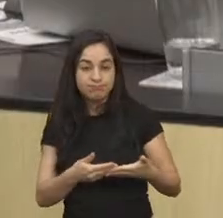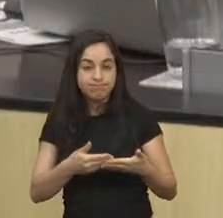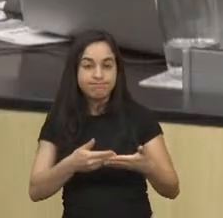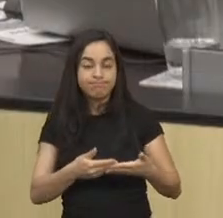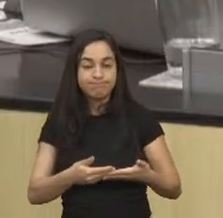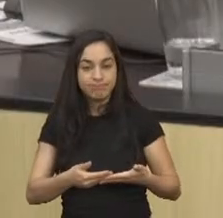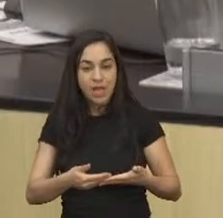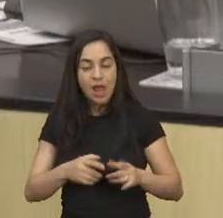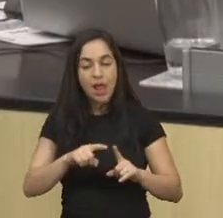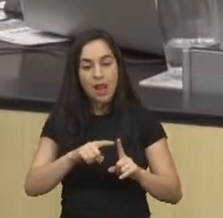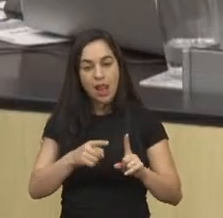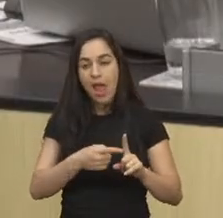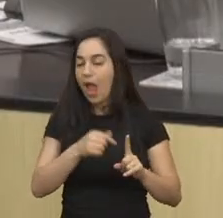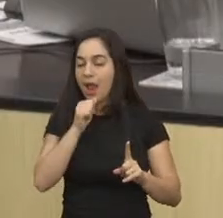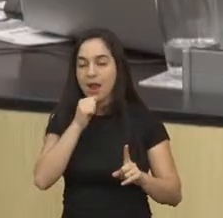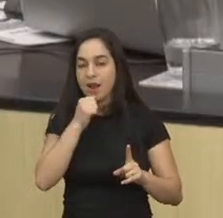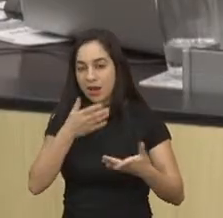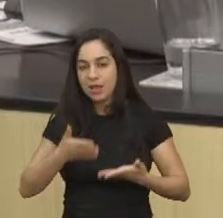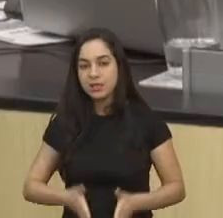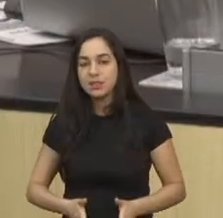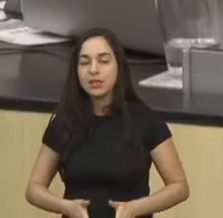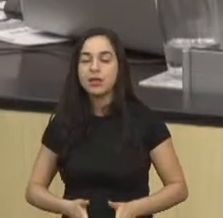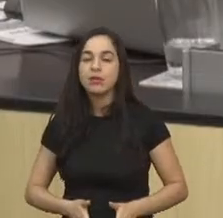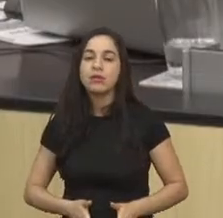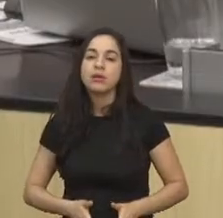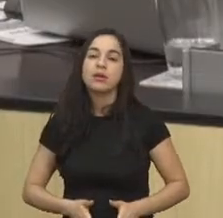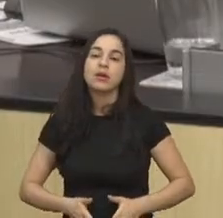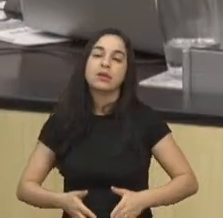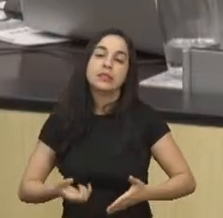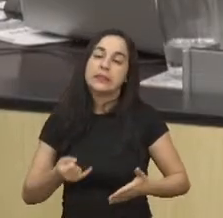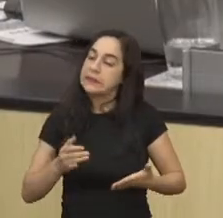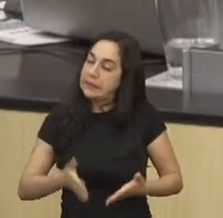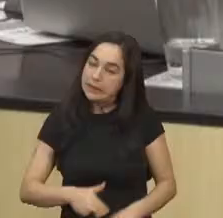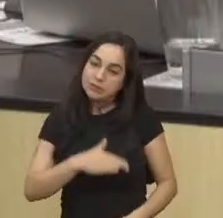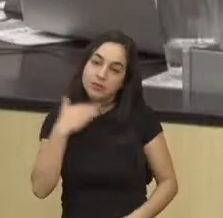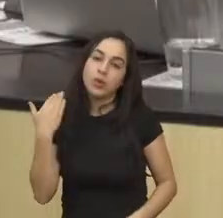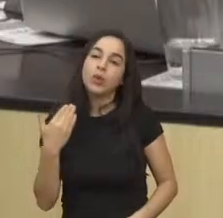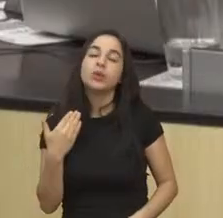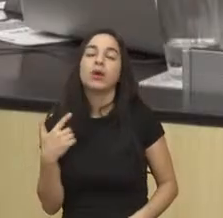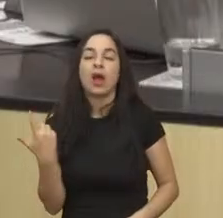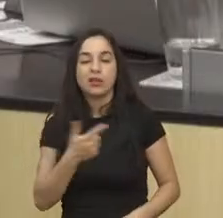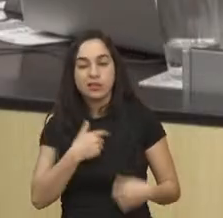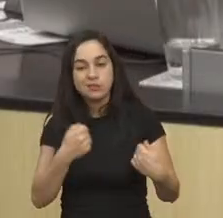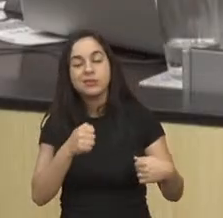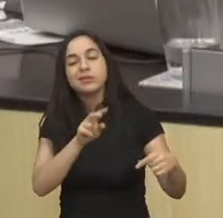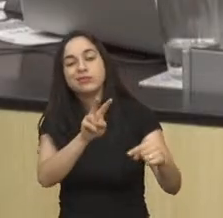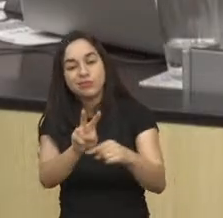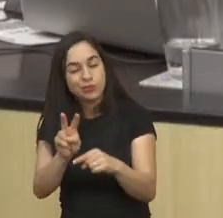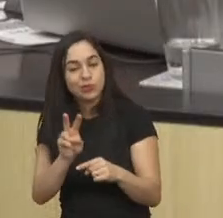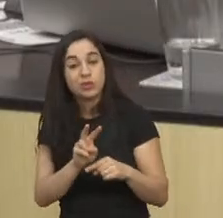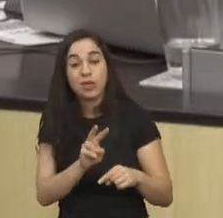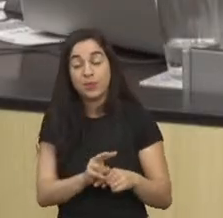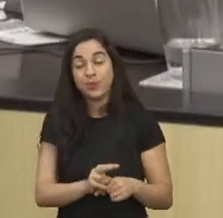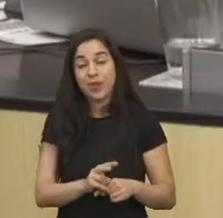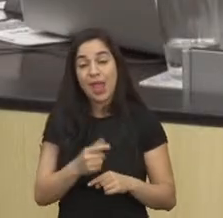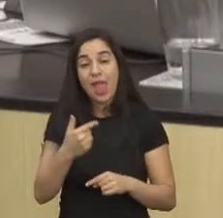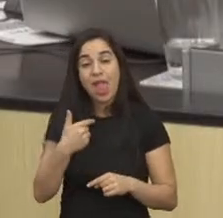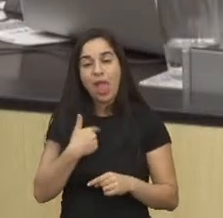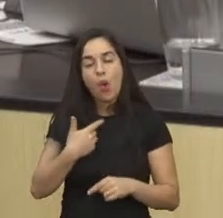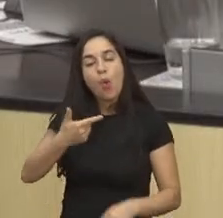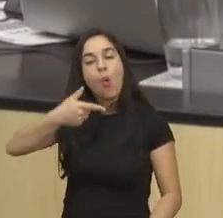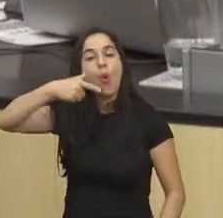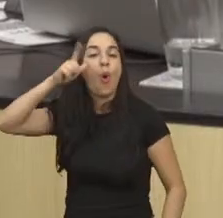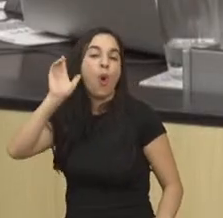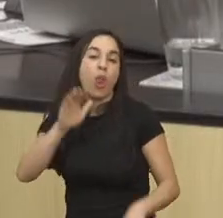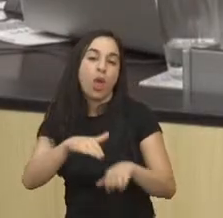forma digna, precisa ser sepultado. Então, muito me alegra, Jean, A gente partilhou ontem, conversamos um